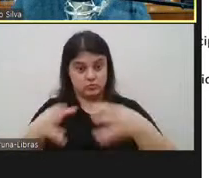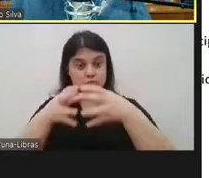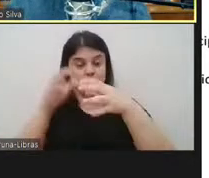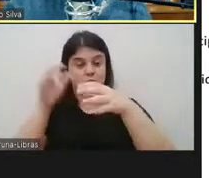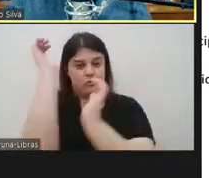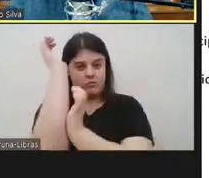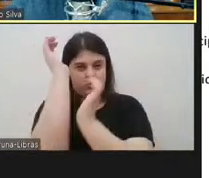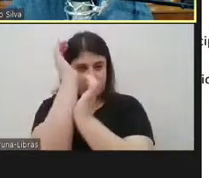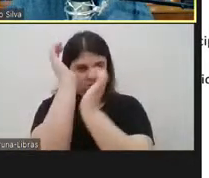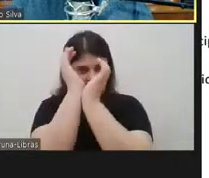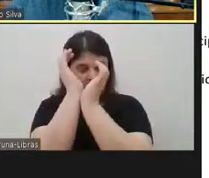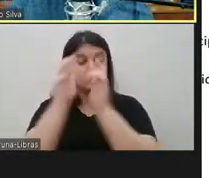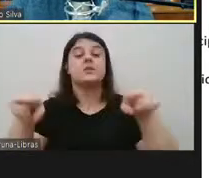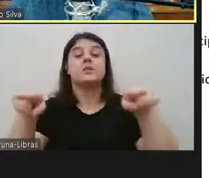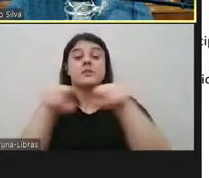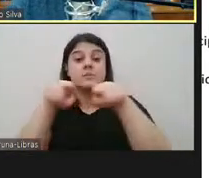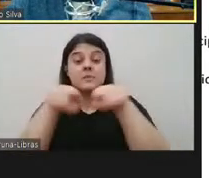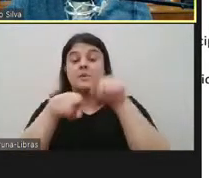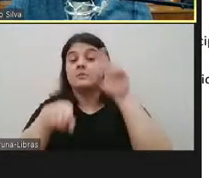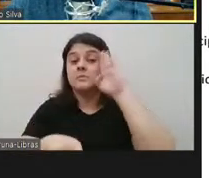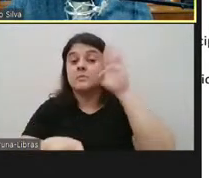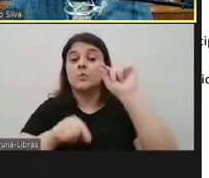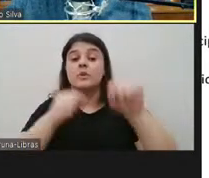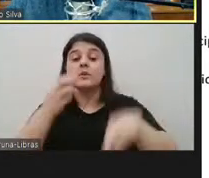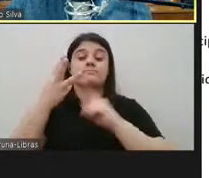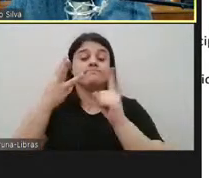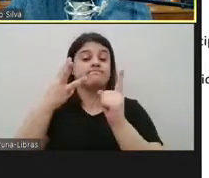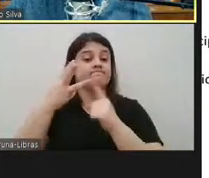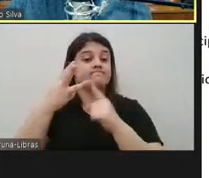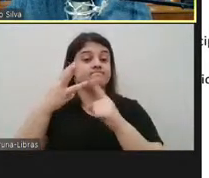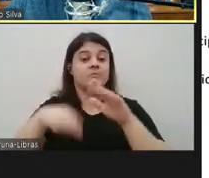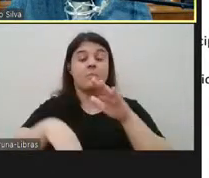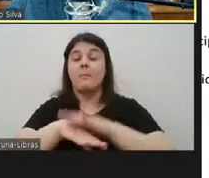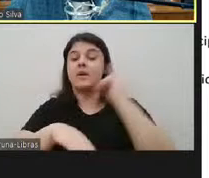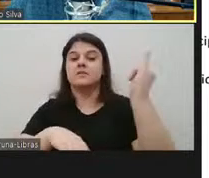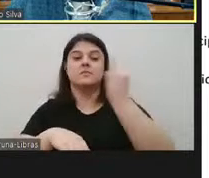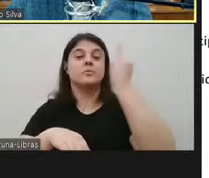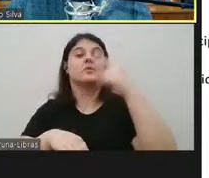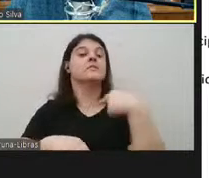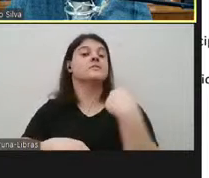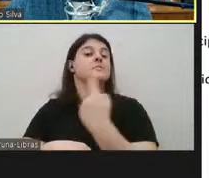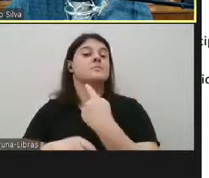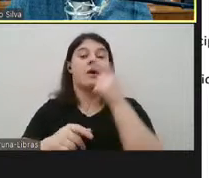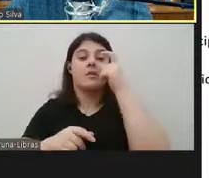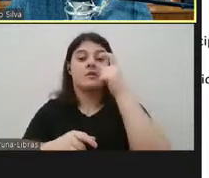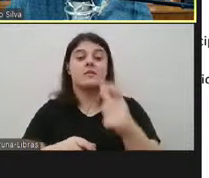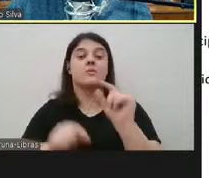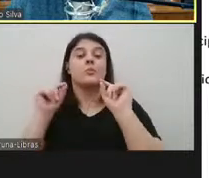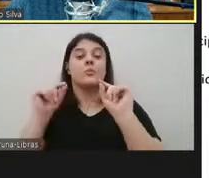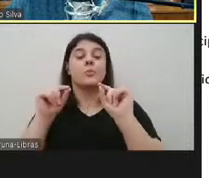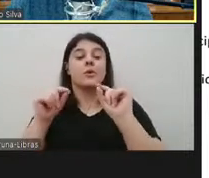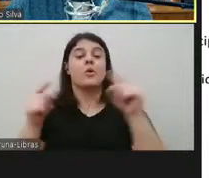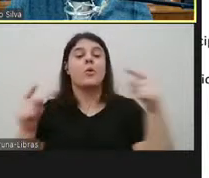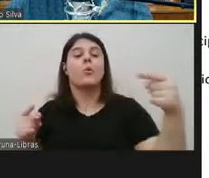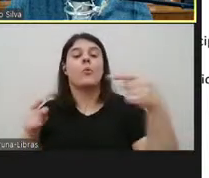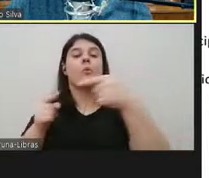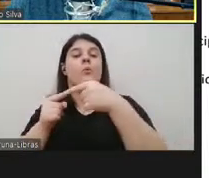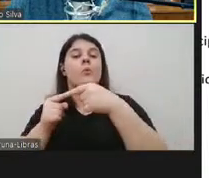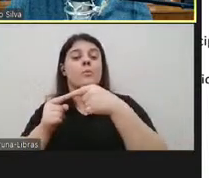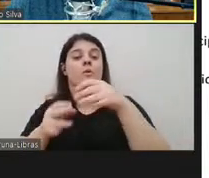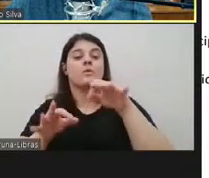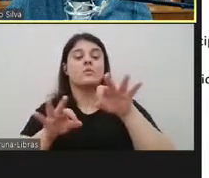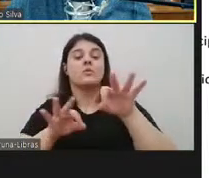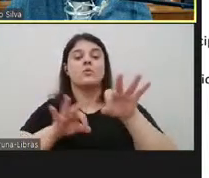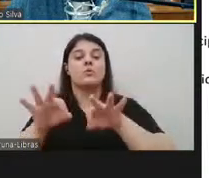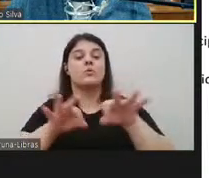e principalmente o último ponto que mais interessa para nós aqui que é o estado como forma